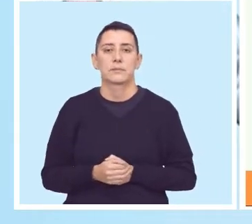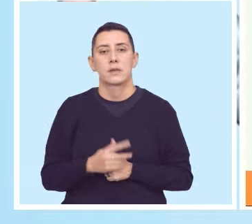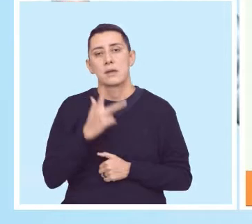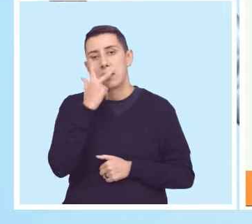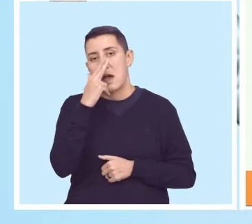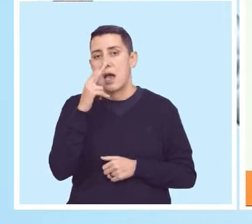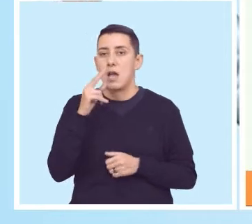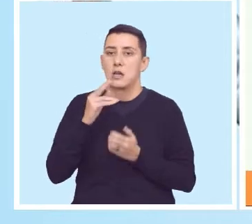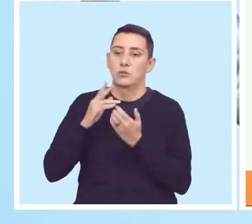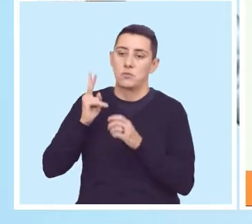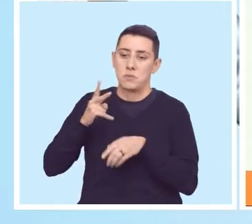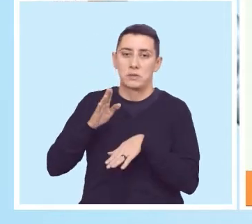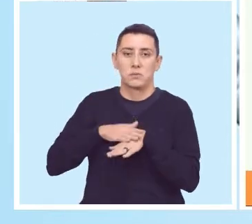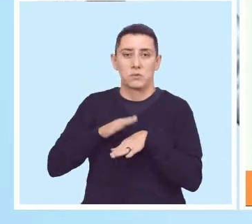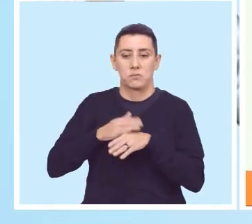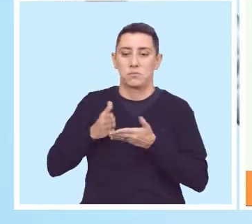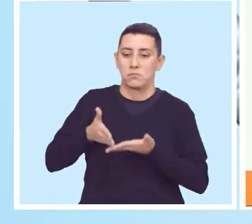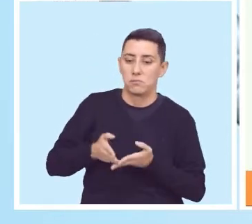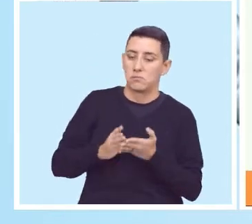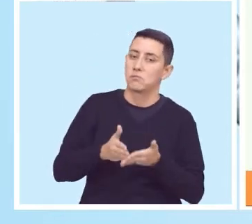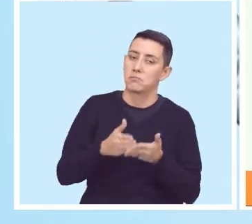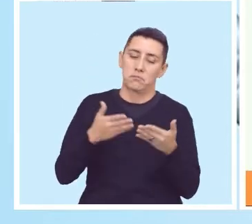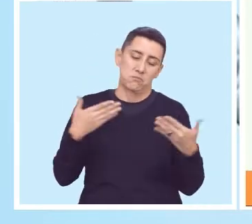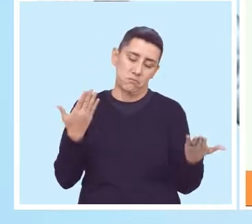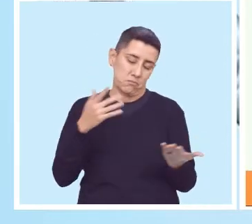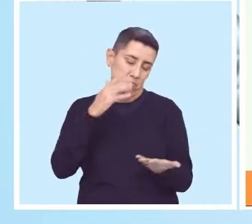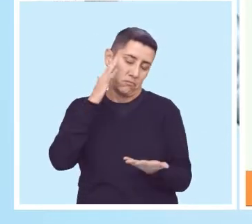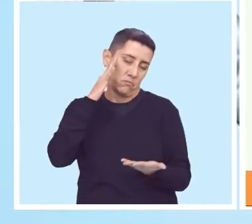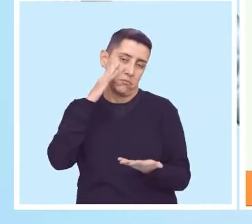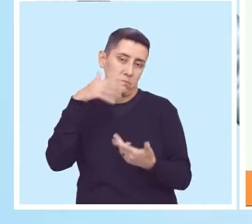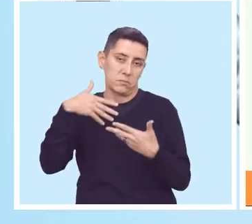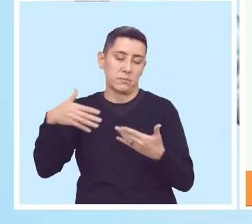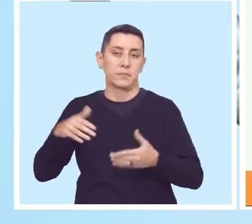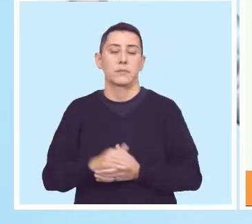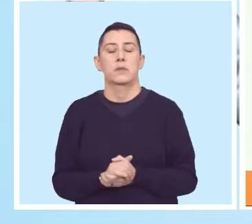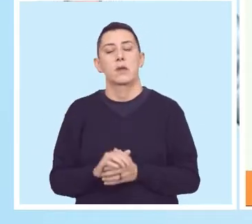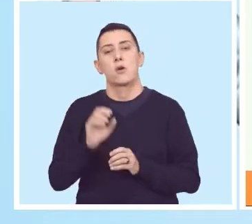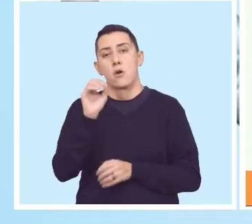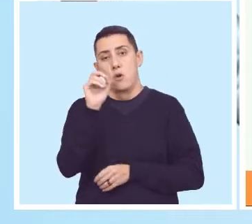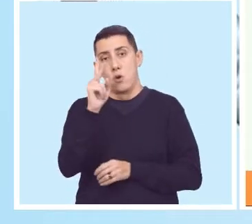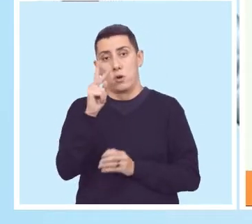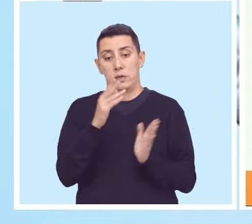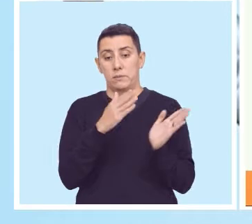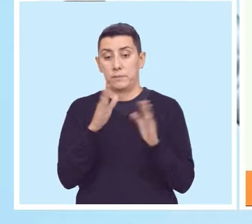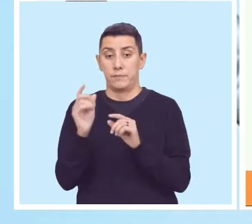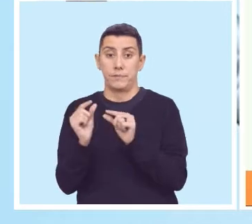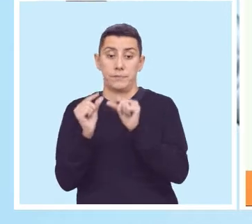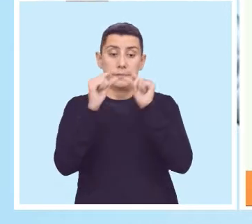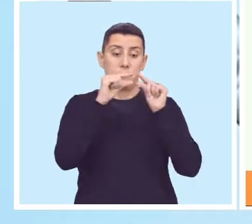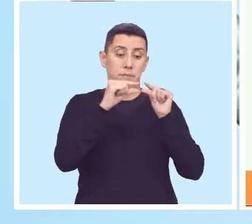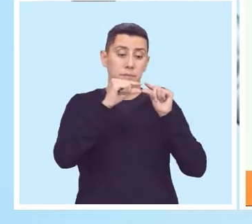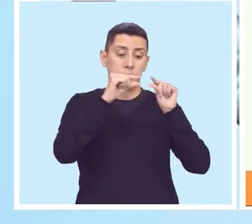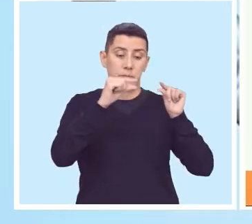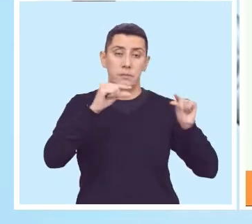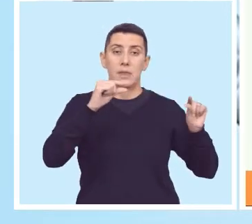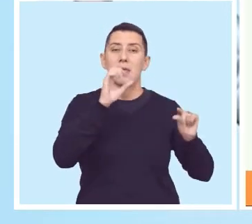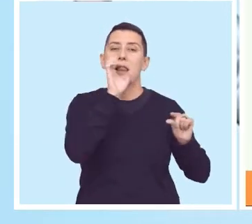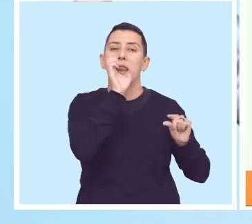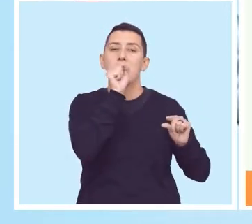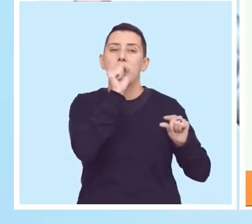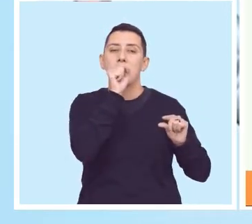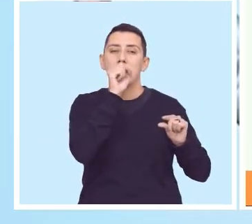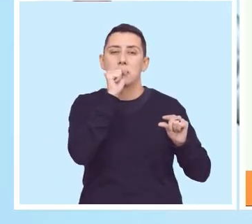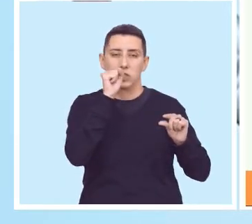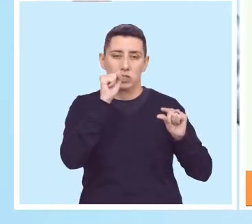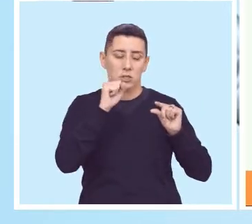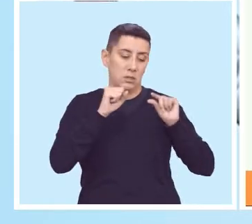embarcação, alguma coisa do tipo, né? Mas passou esse trecho aqui, ó, você percebe que já está mais laranja e lá no finalzinho já